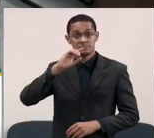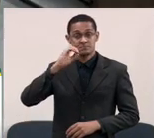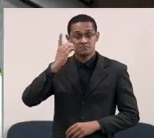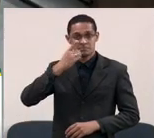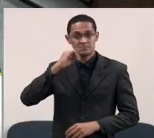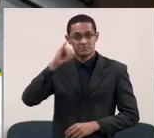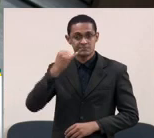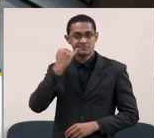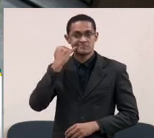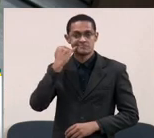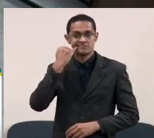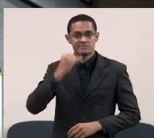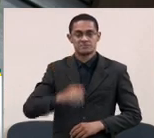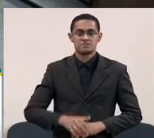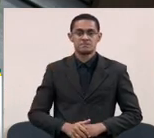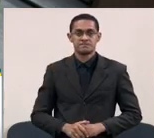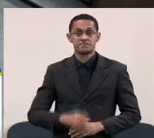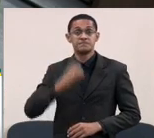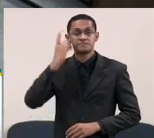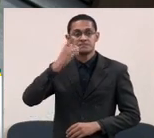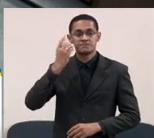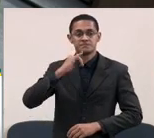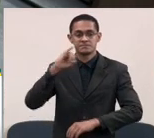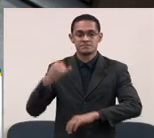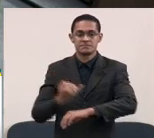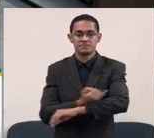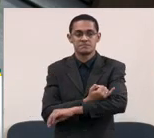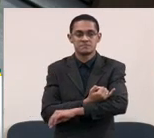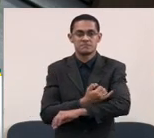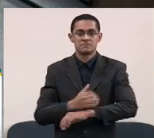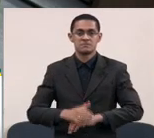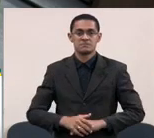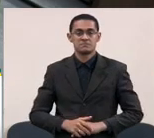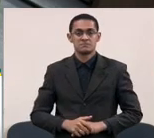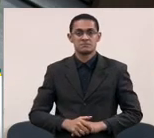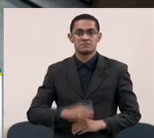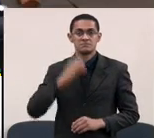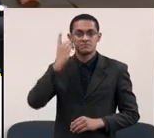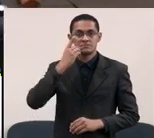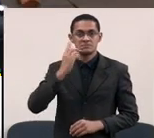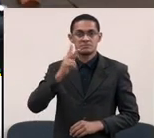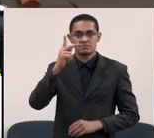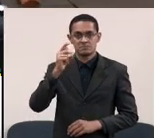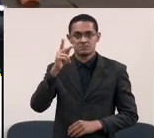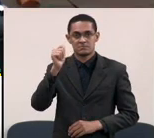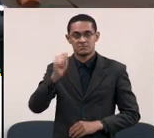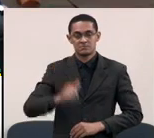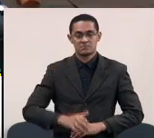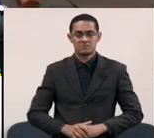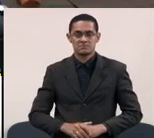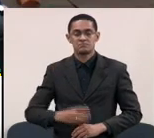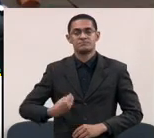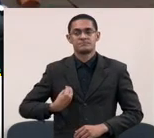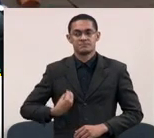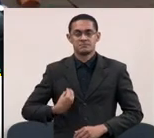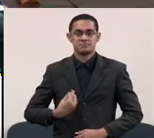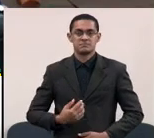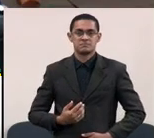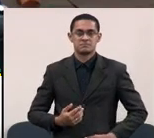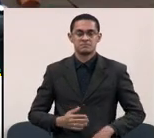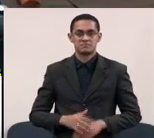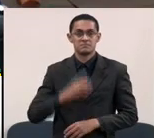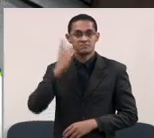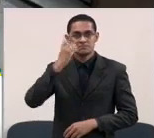DC. Deputado Júnior Favacho, do DEM. Deputado Cacá Barbosa, do PL. Presente.